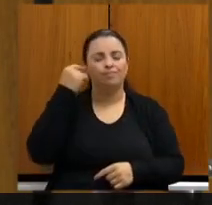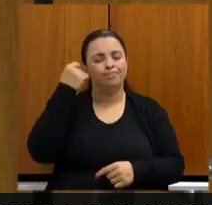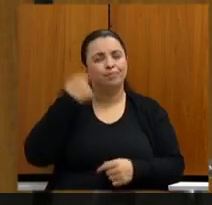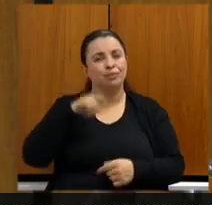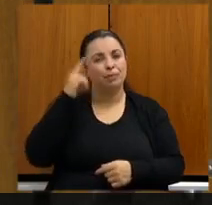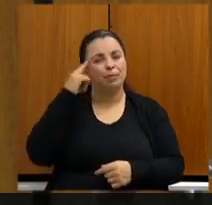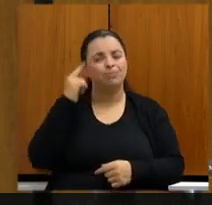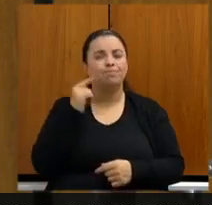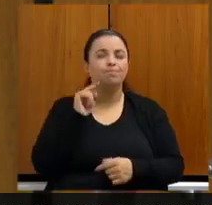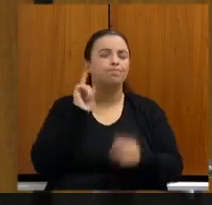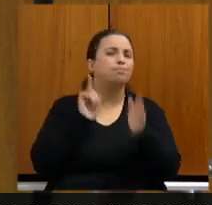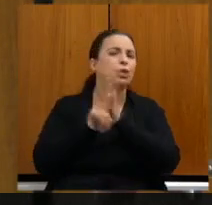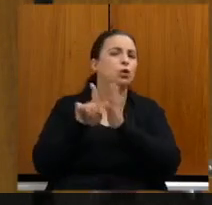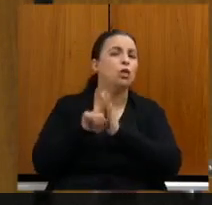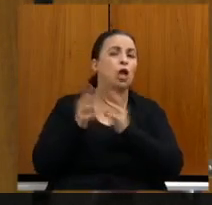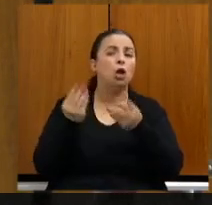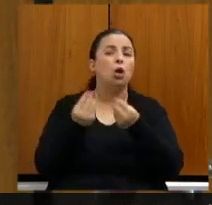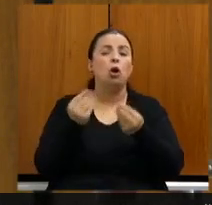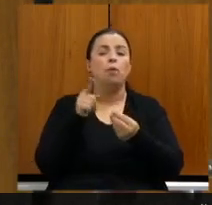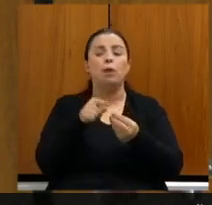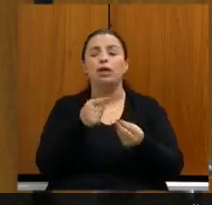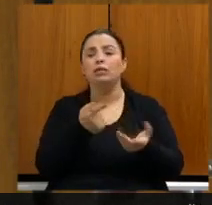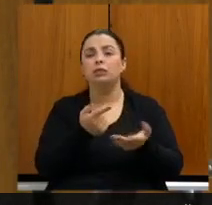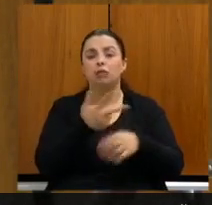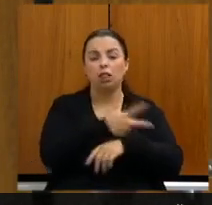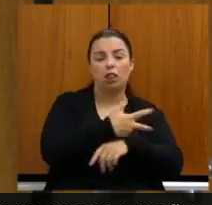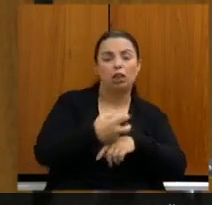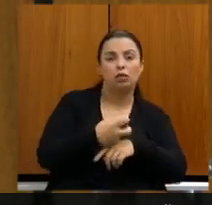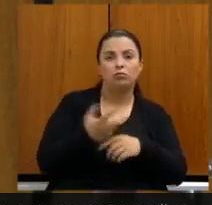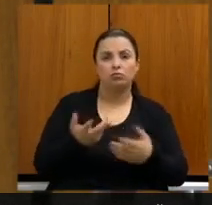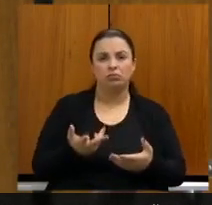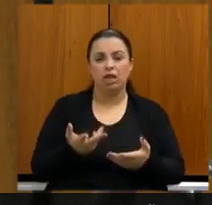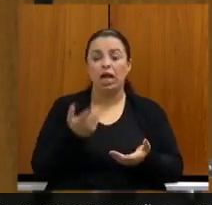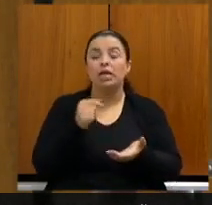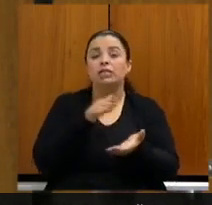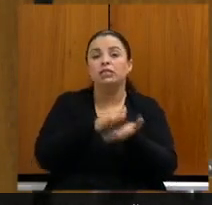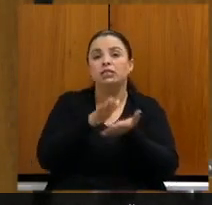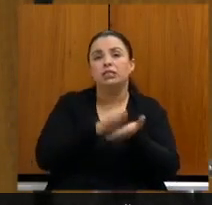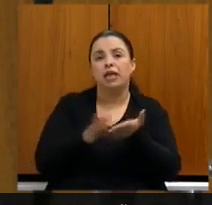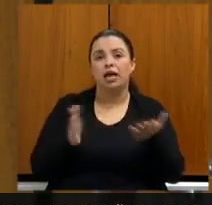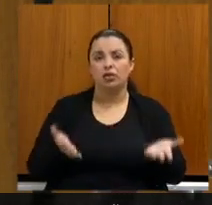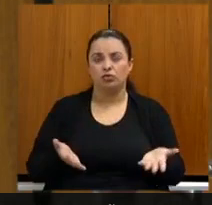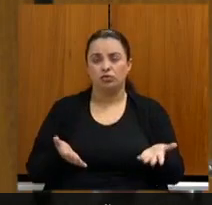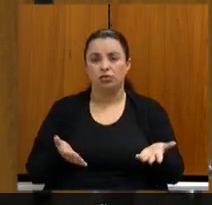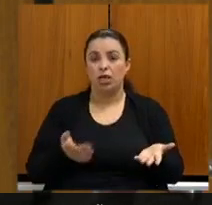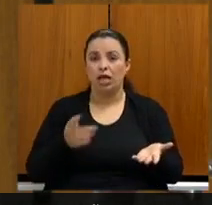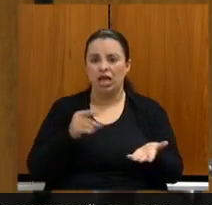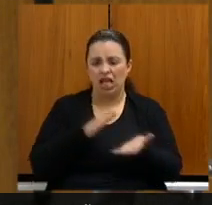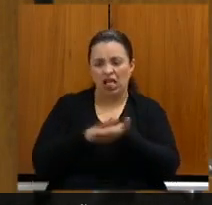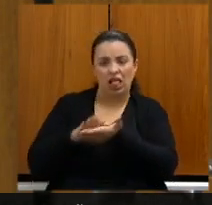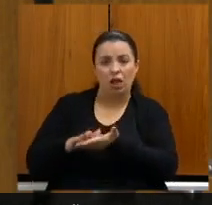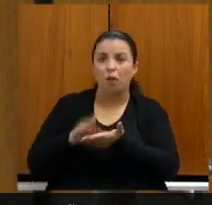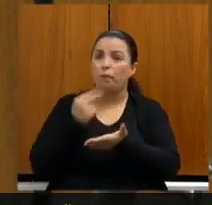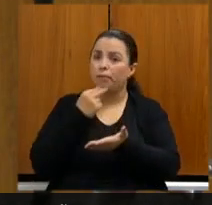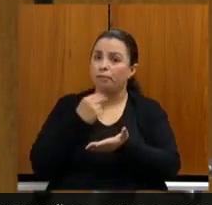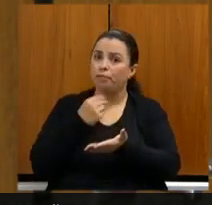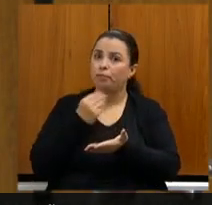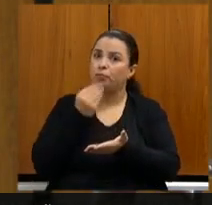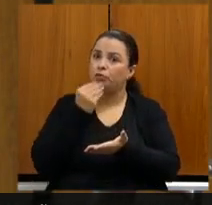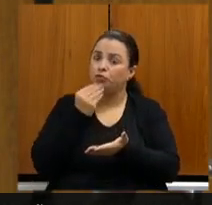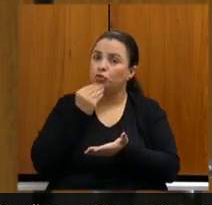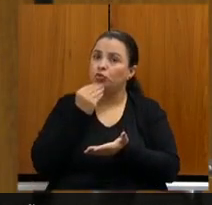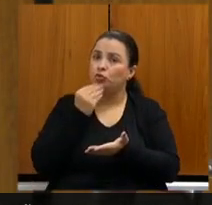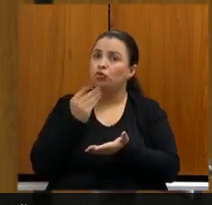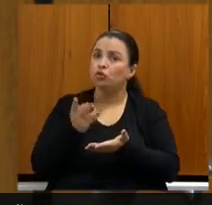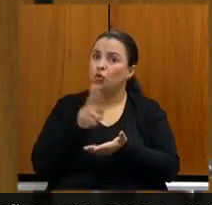mais essa questão mesmo do papel do despejo dos Garças que a gente beijo tem é isso esse recurso não podia de fato aí para construção de